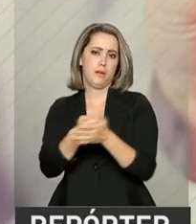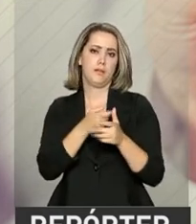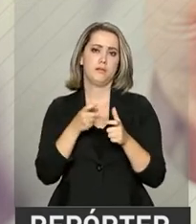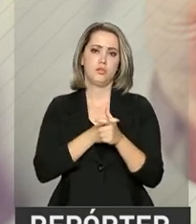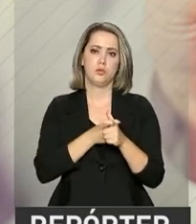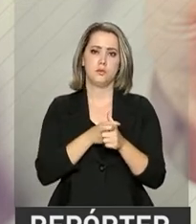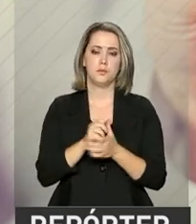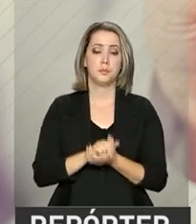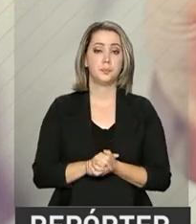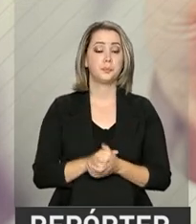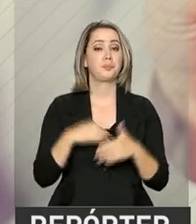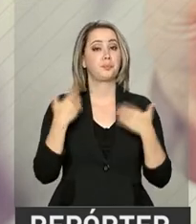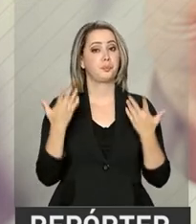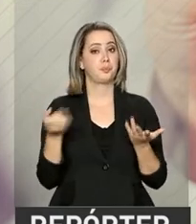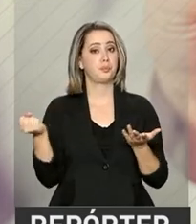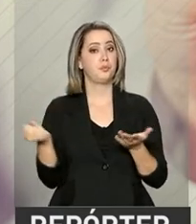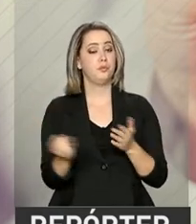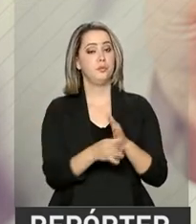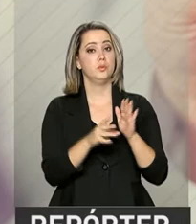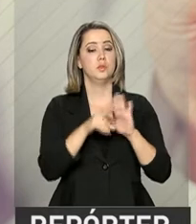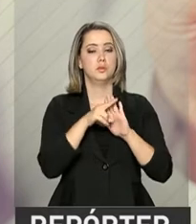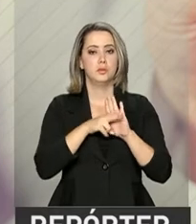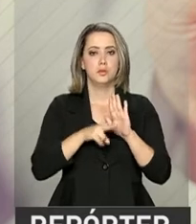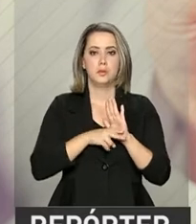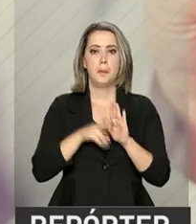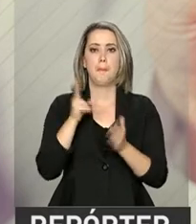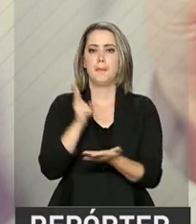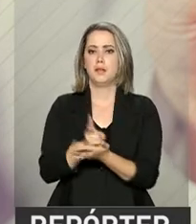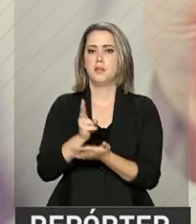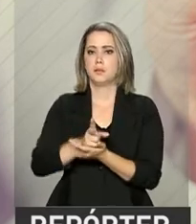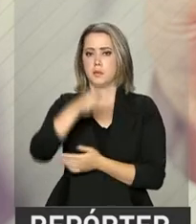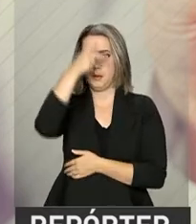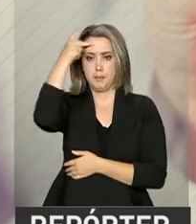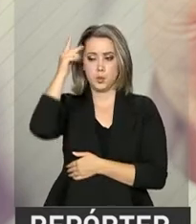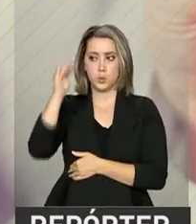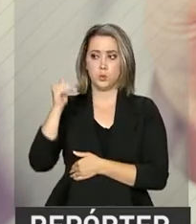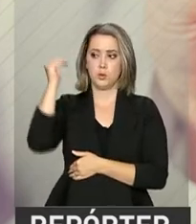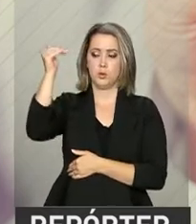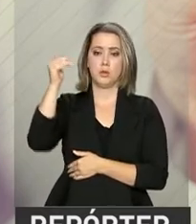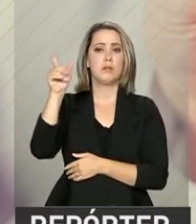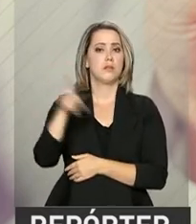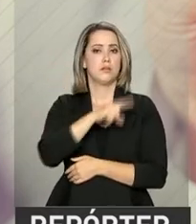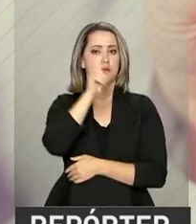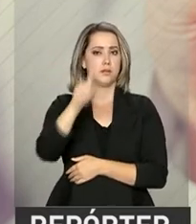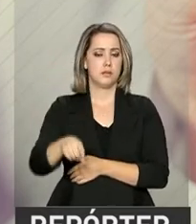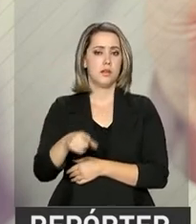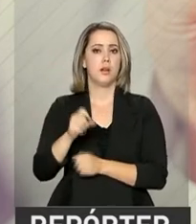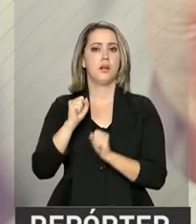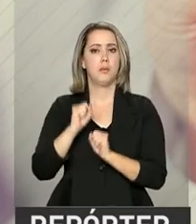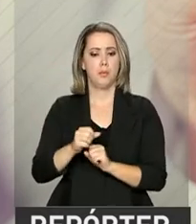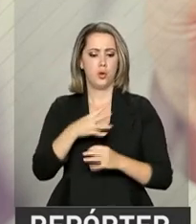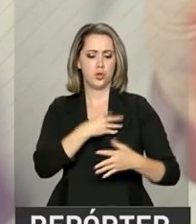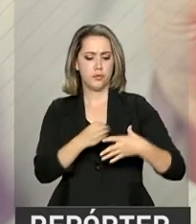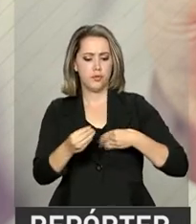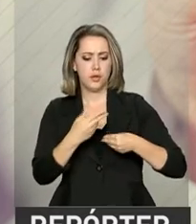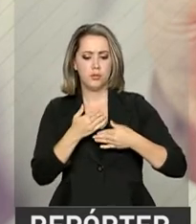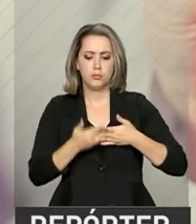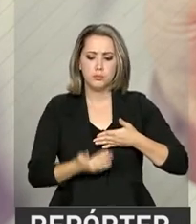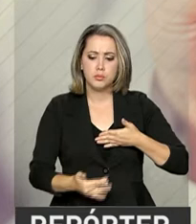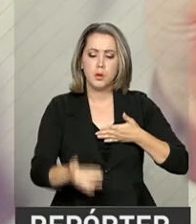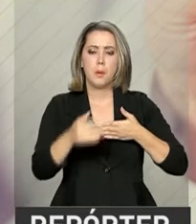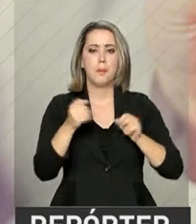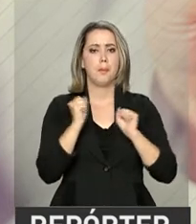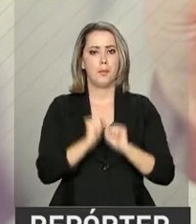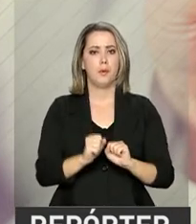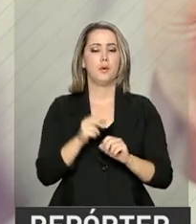com a operadora. E com a nova resolução, mesmo se o titular cancelar o contrato, os dependentes vão poder continuar usando o plano de saúde